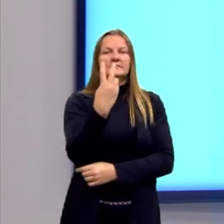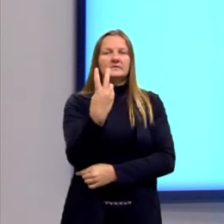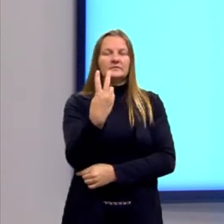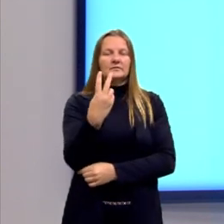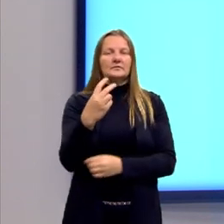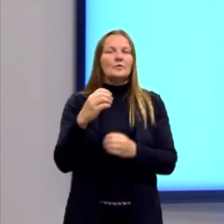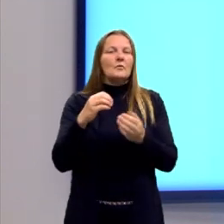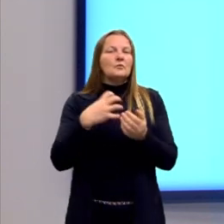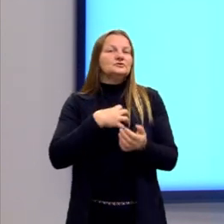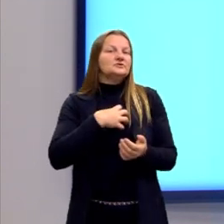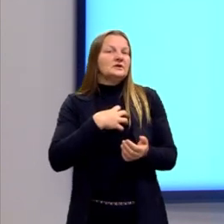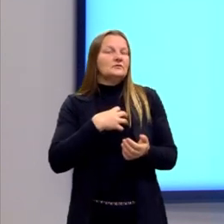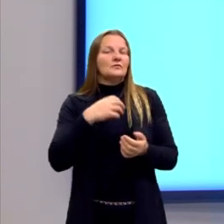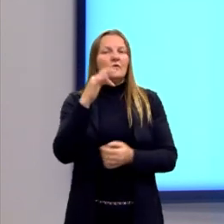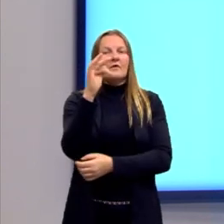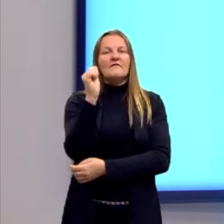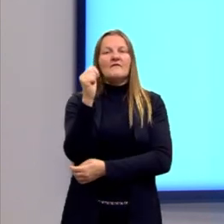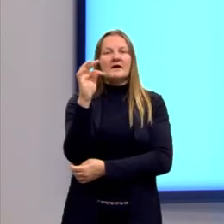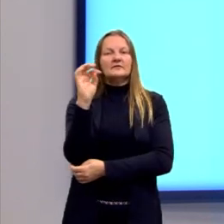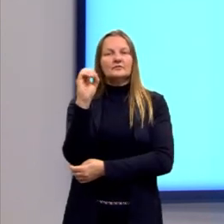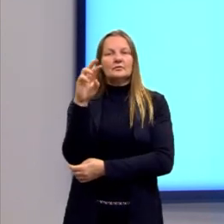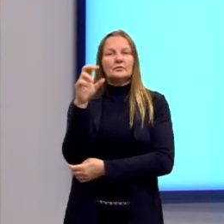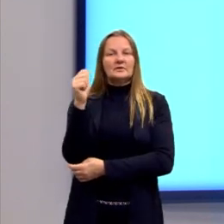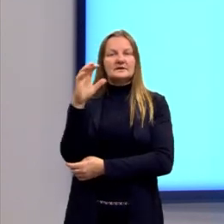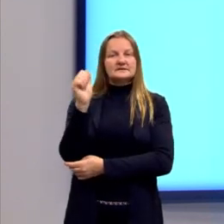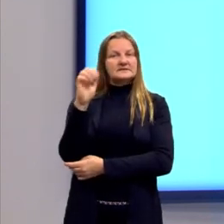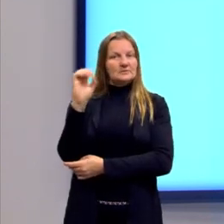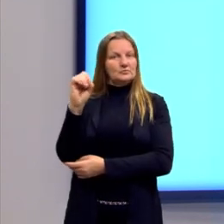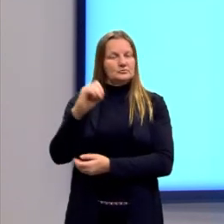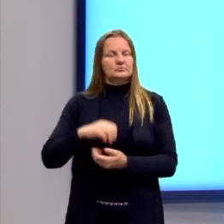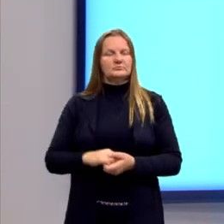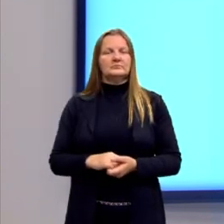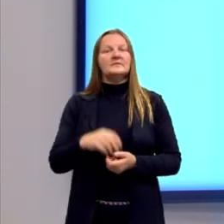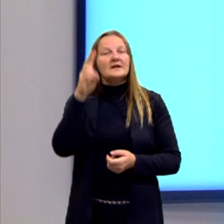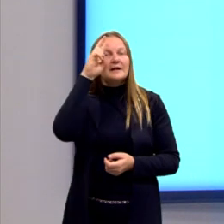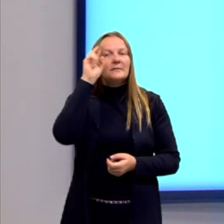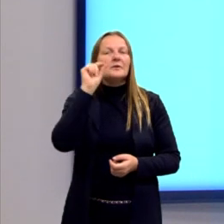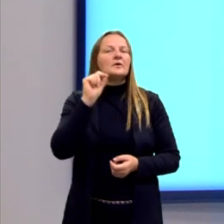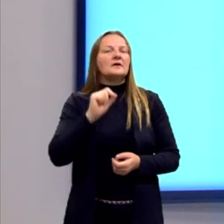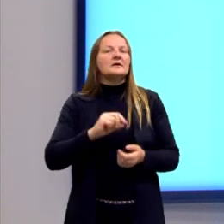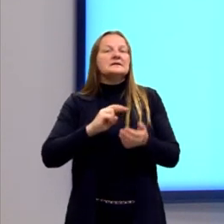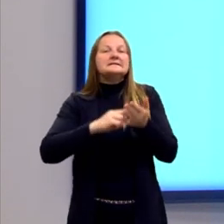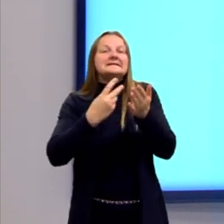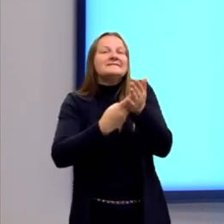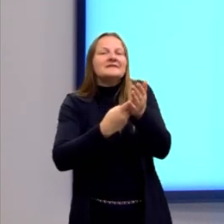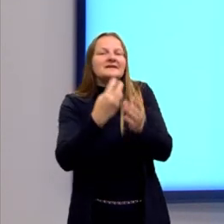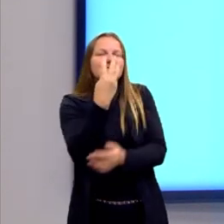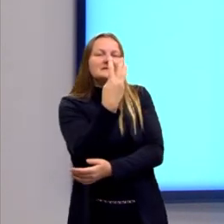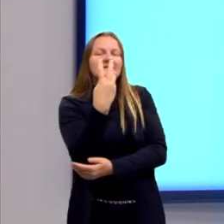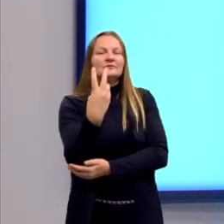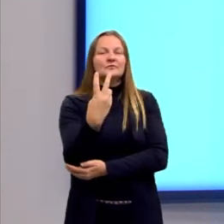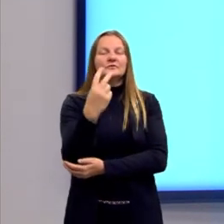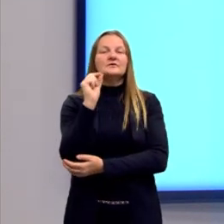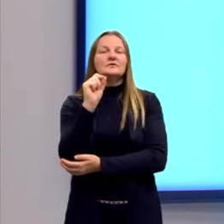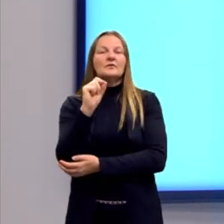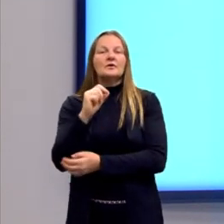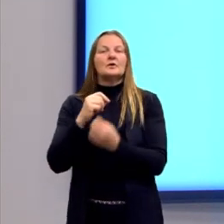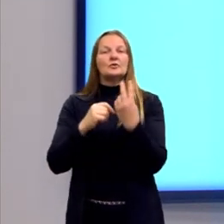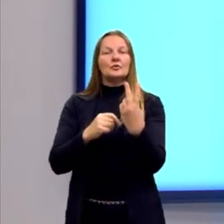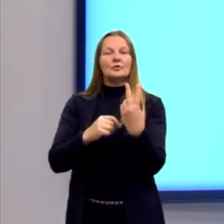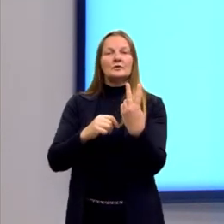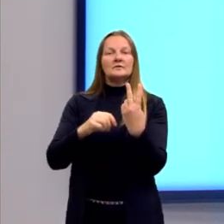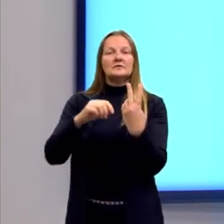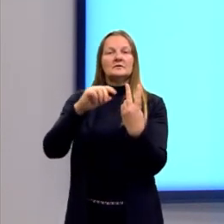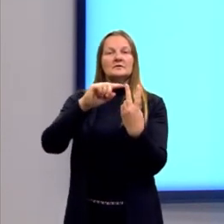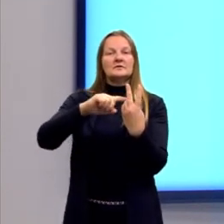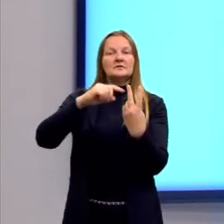em sua forma fatorada nós precisamos lembrar então que 32 seria =